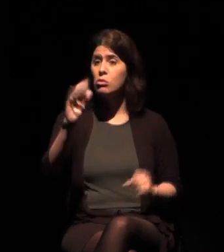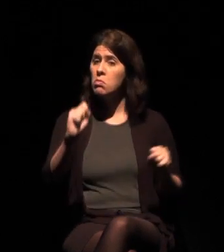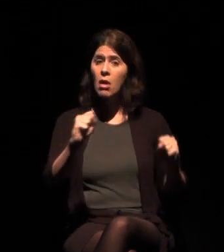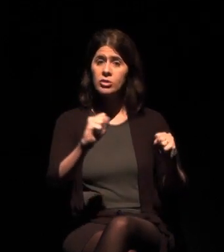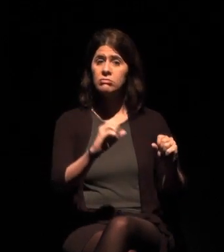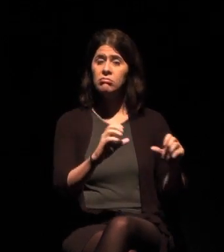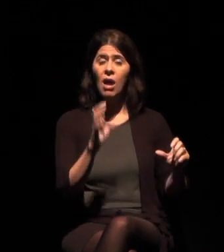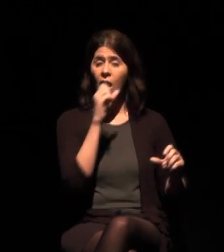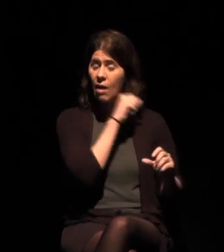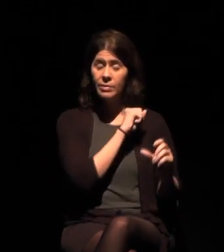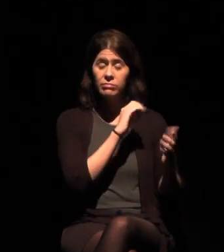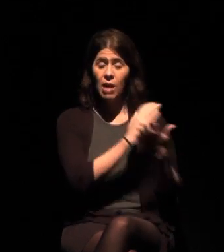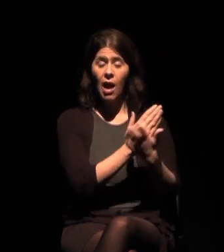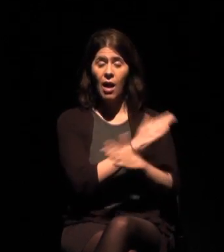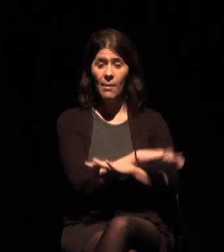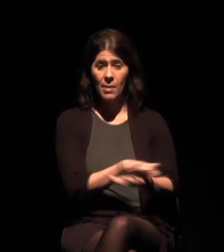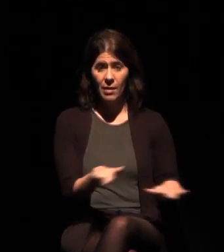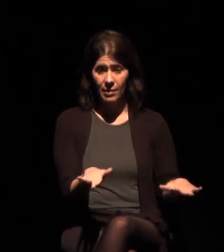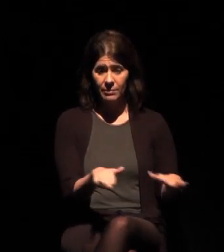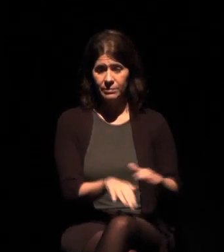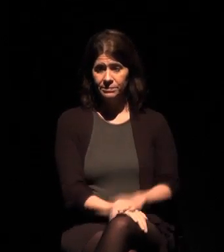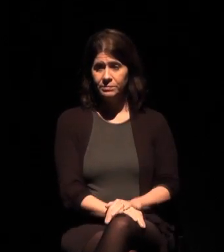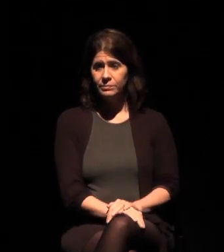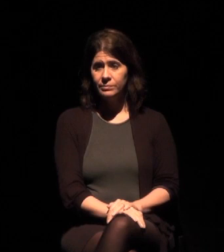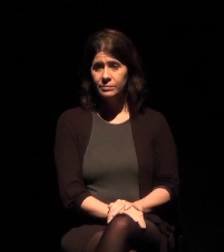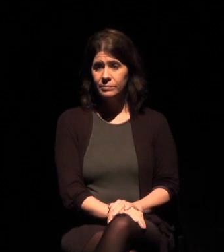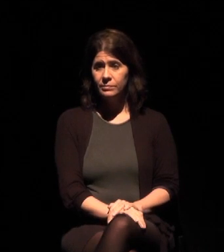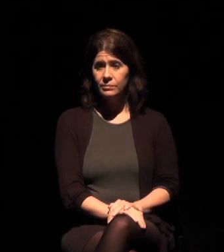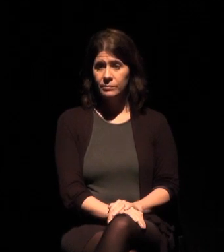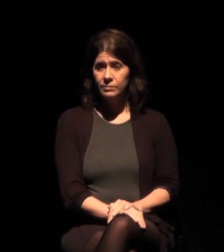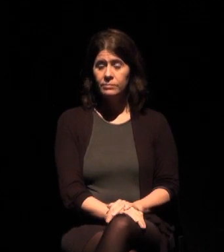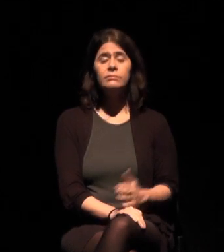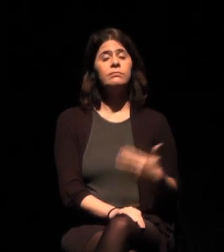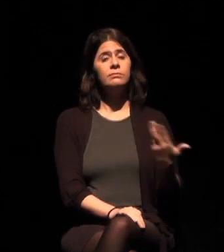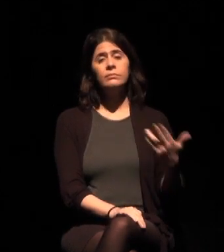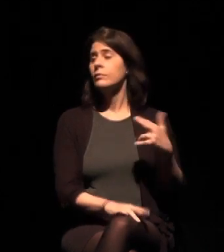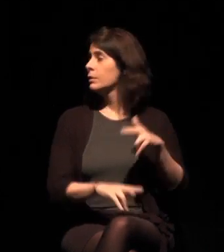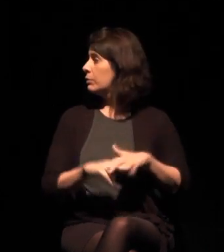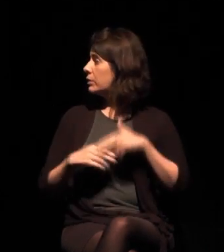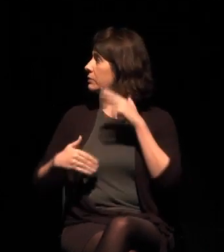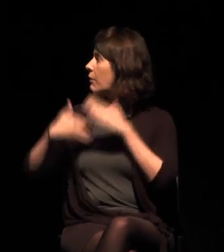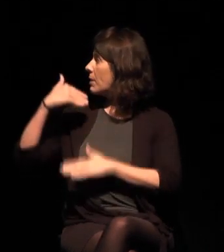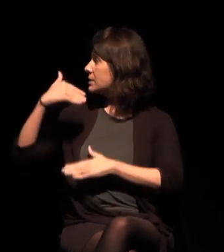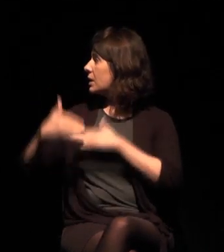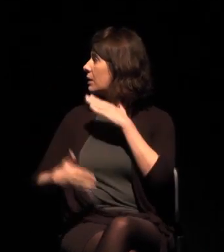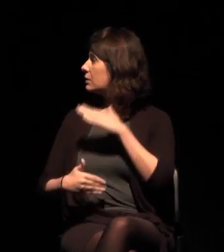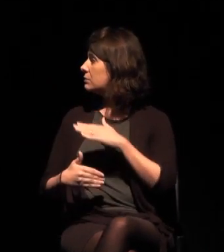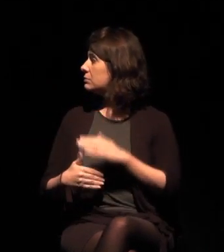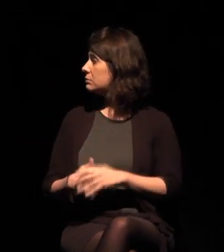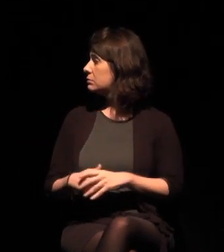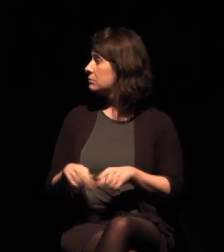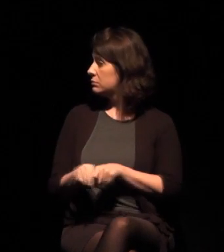e e portanto eu vou vou passar isto é